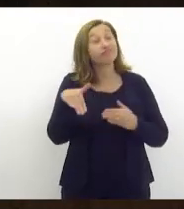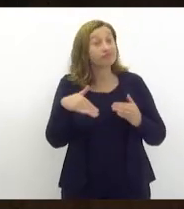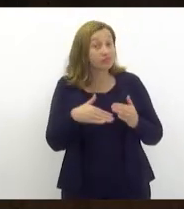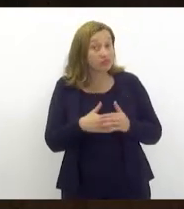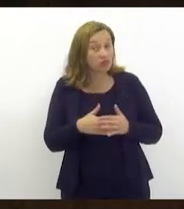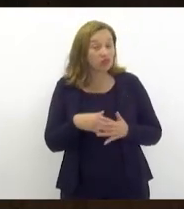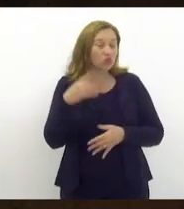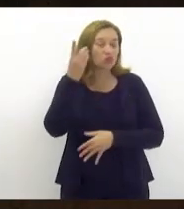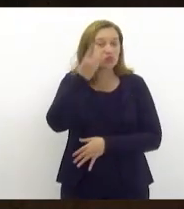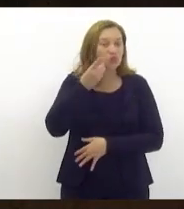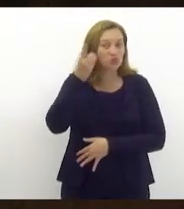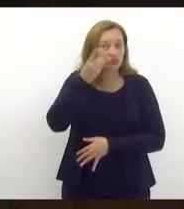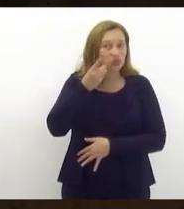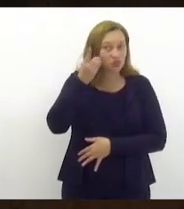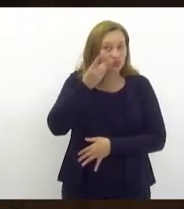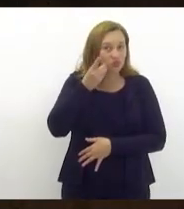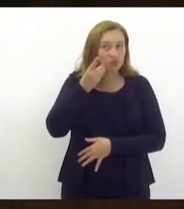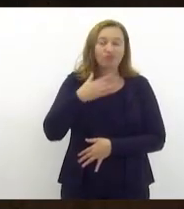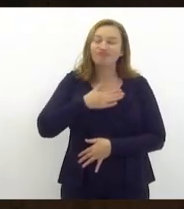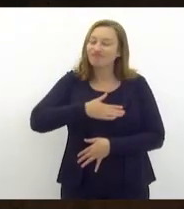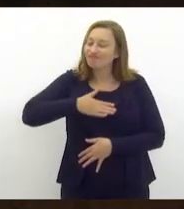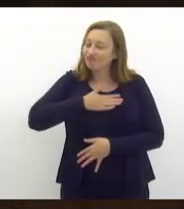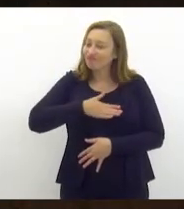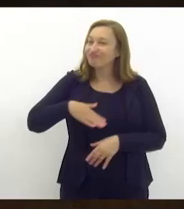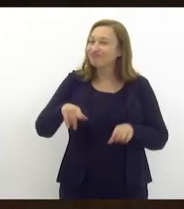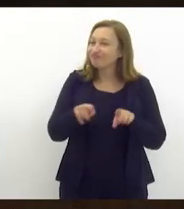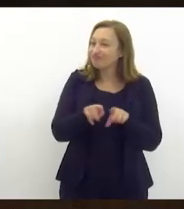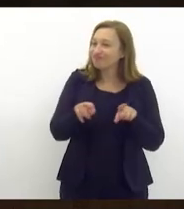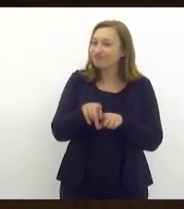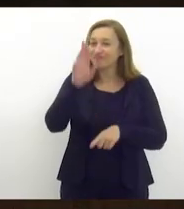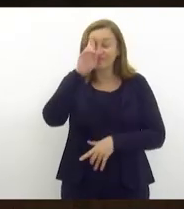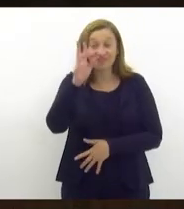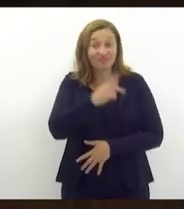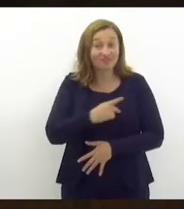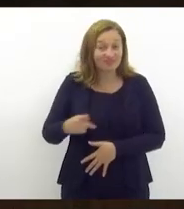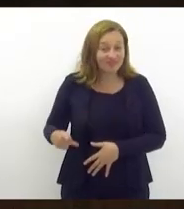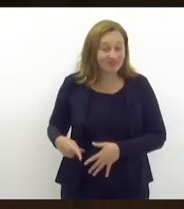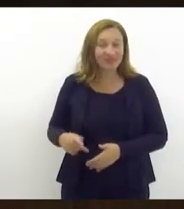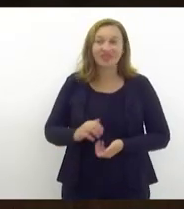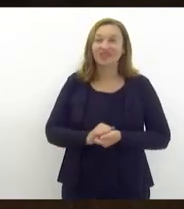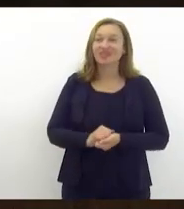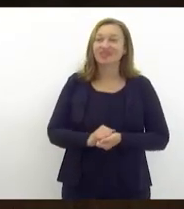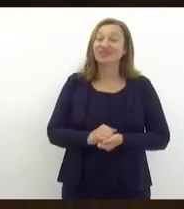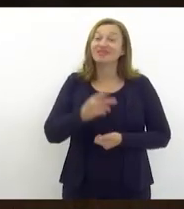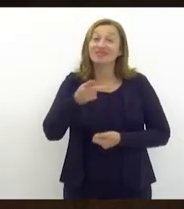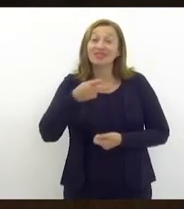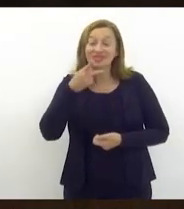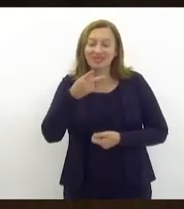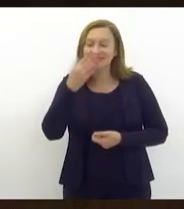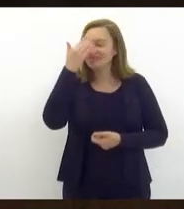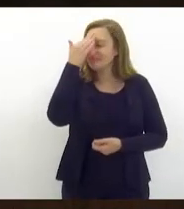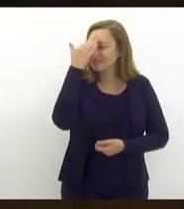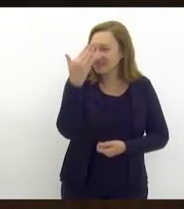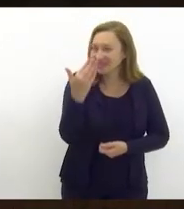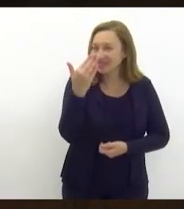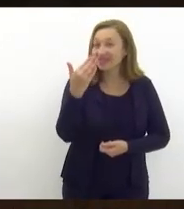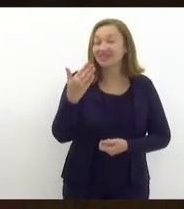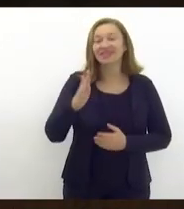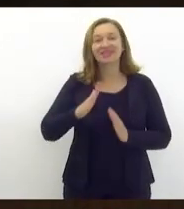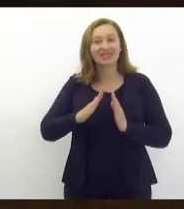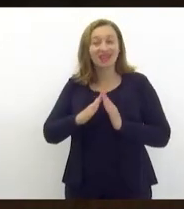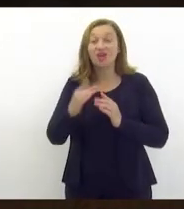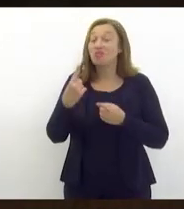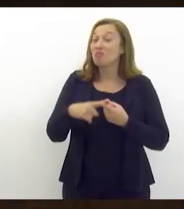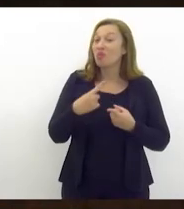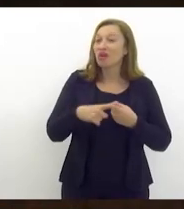os deputados e gostaria também, senhor presidente, de mencionar e de agradecer a esta casa,